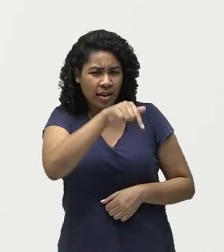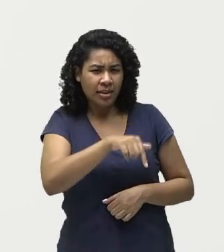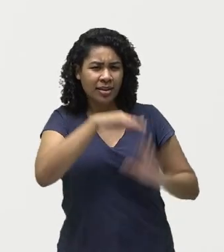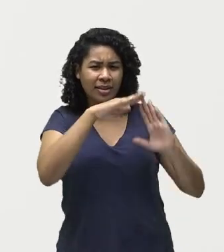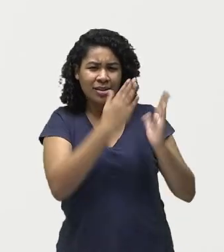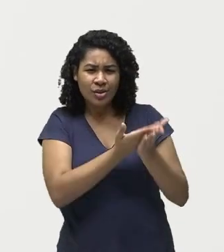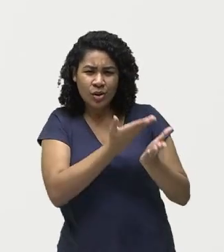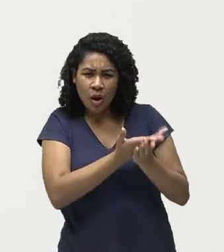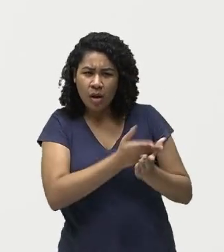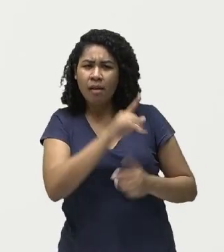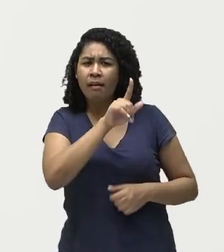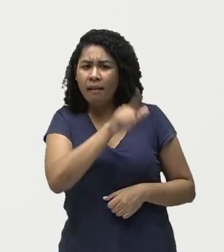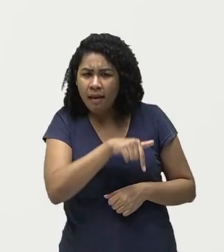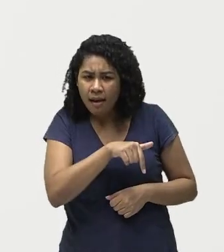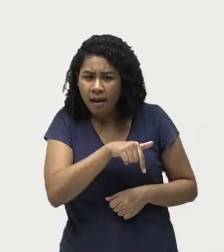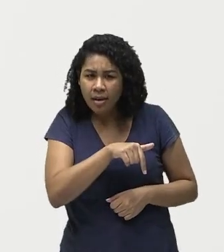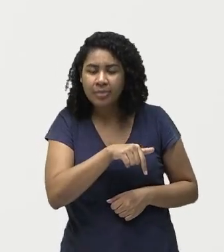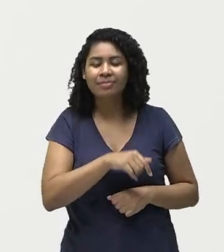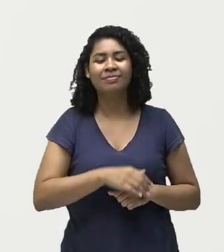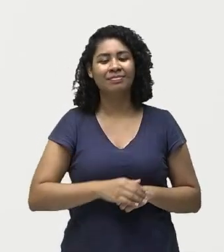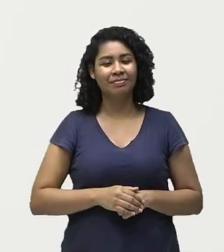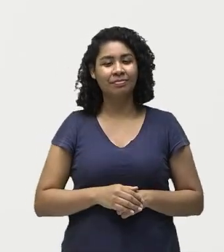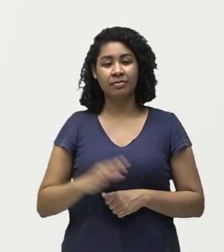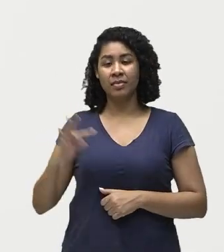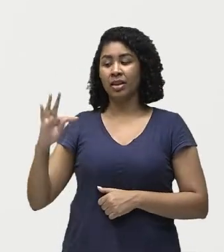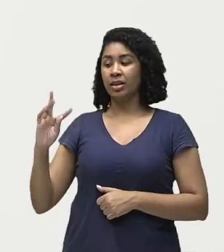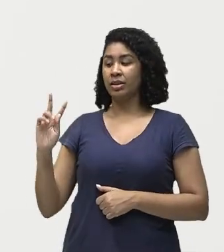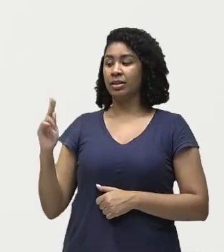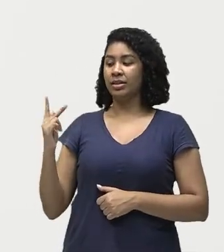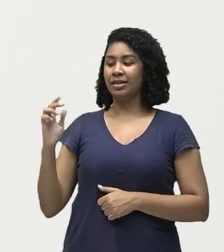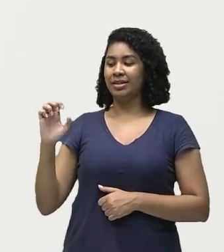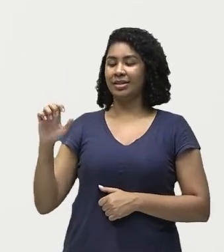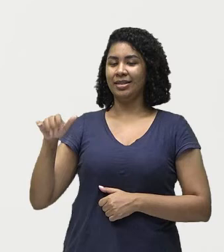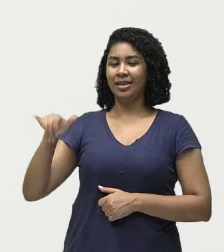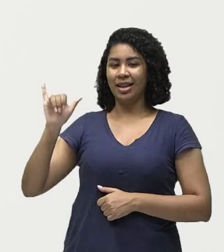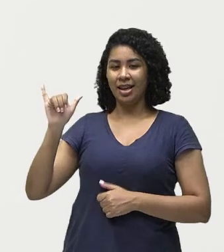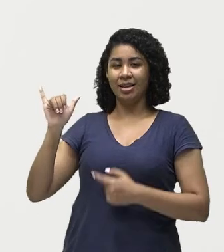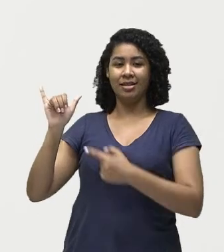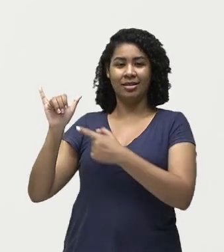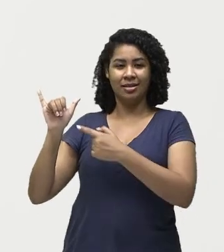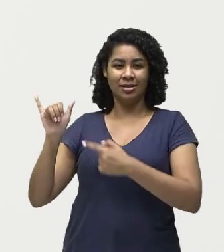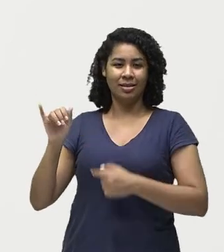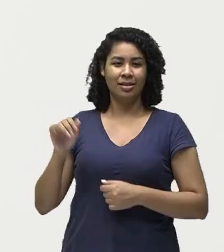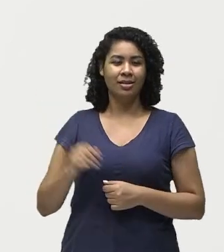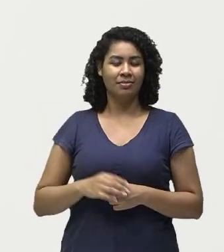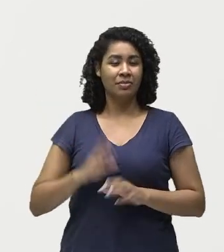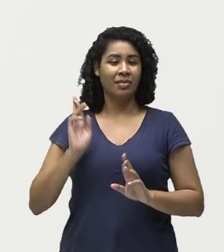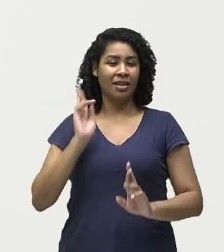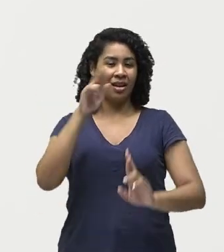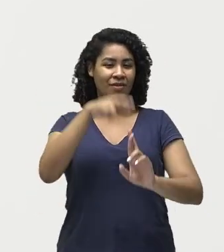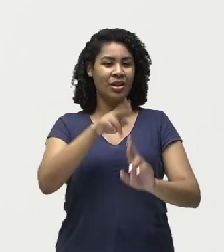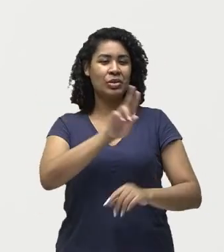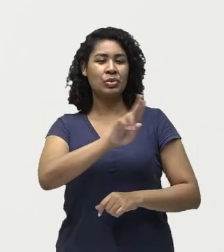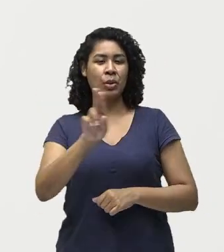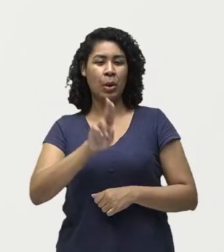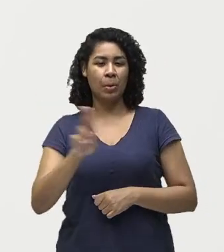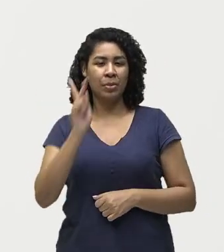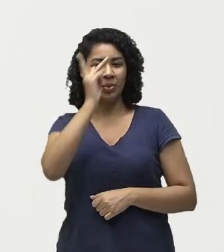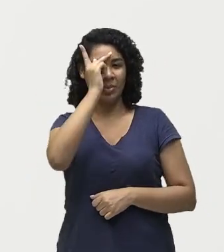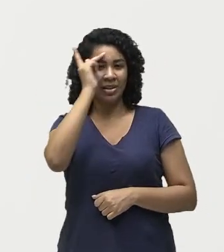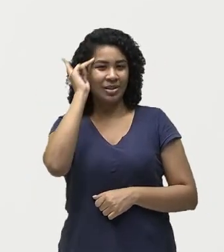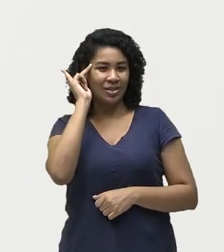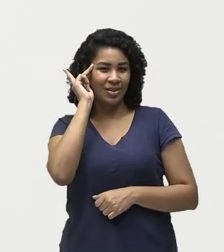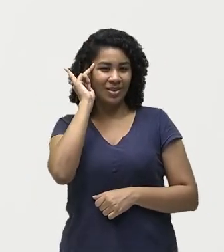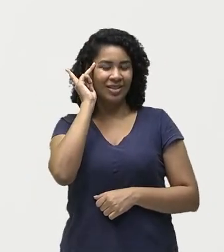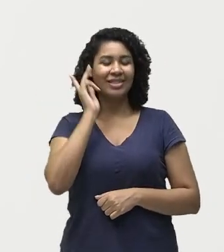aqui. Olha só o they. O they foi usado para substituir esses nomes aqui, ó. Sam, Victoria and